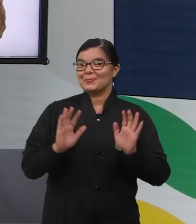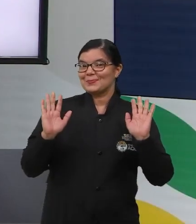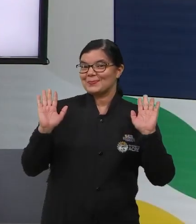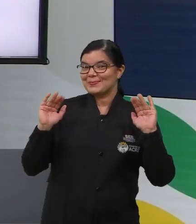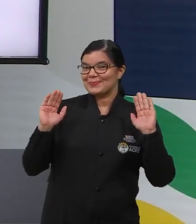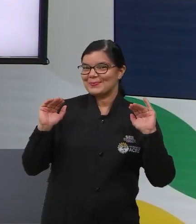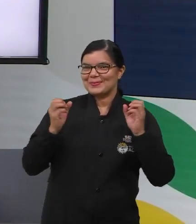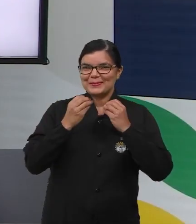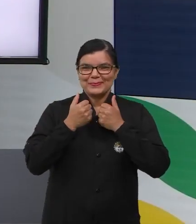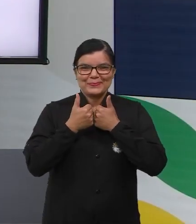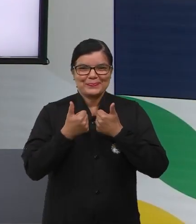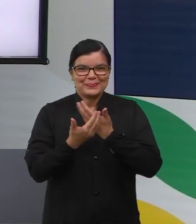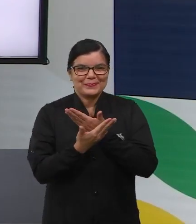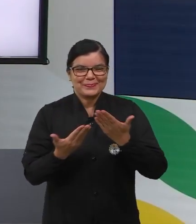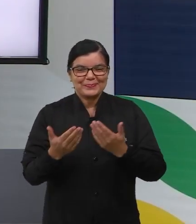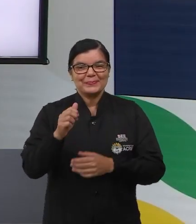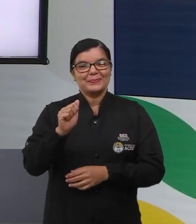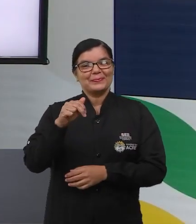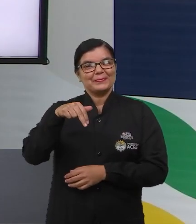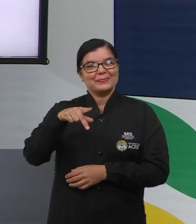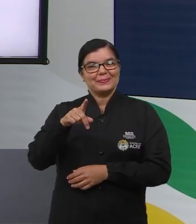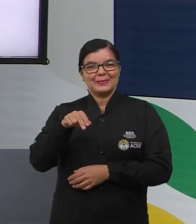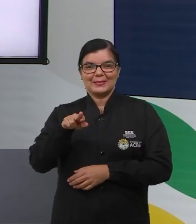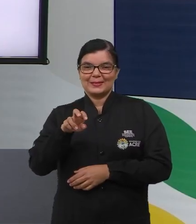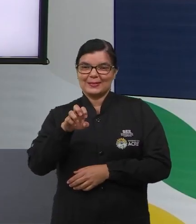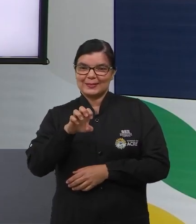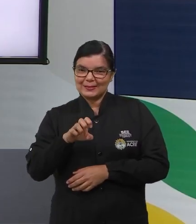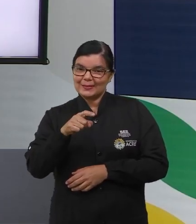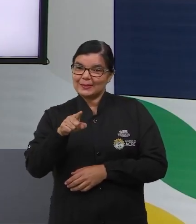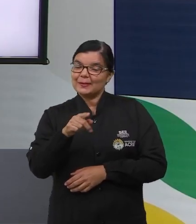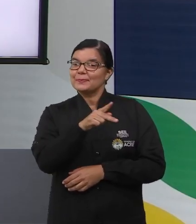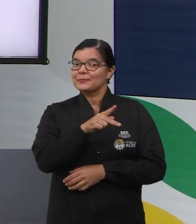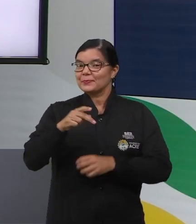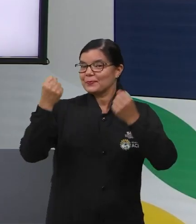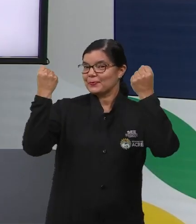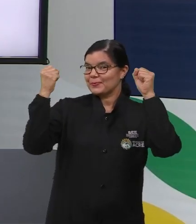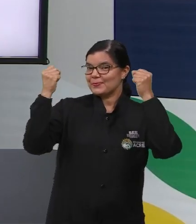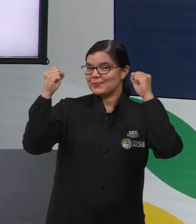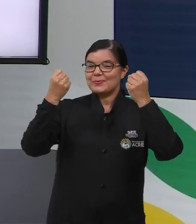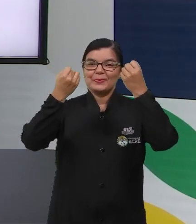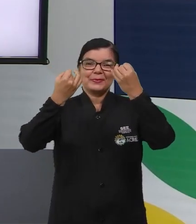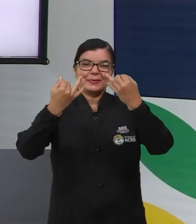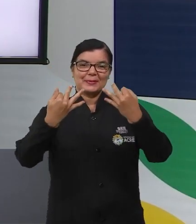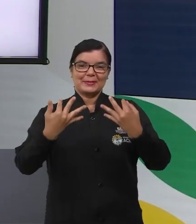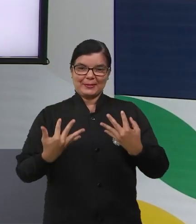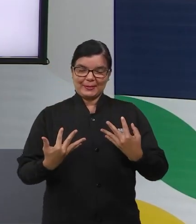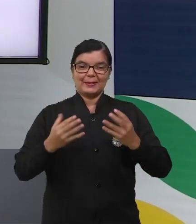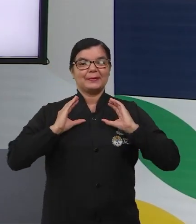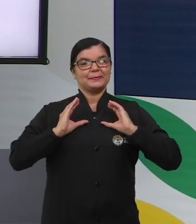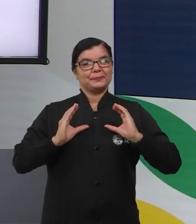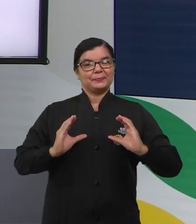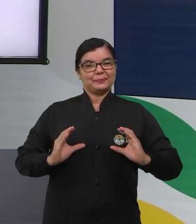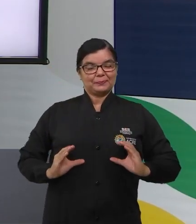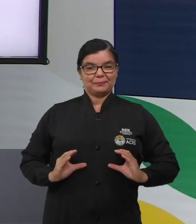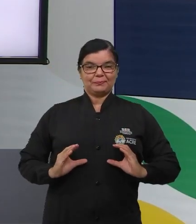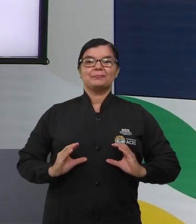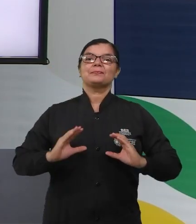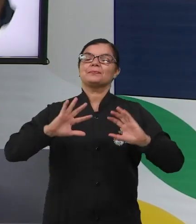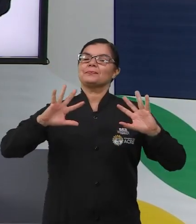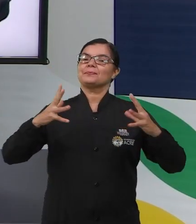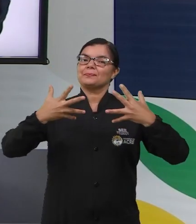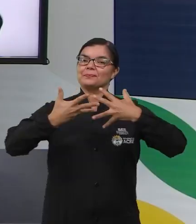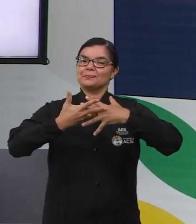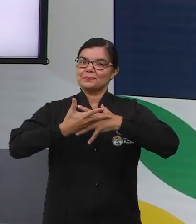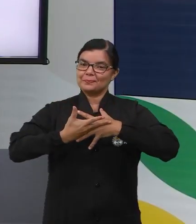E aí, tudo bem com vocês? Eu sou André Vasconcelos, professor de Educação Física, pronto para abordar a cidadania como instrumento